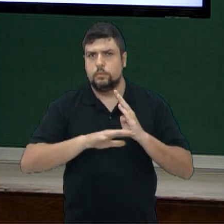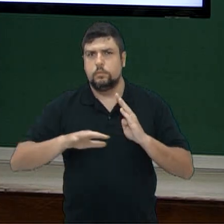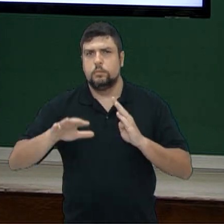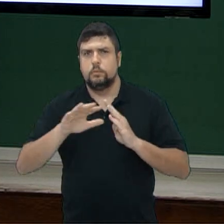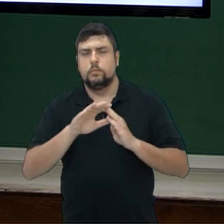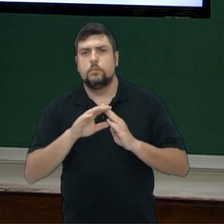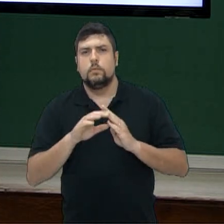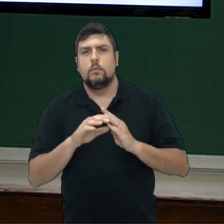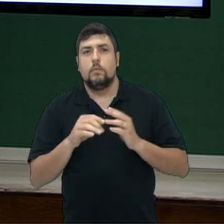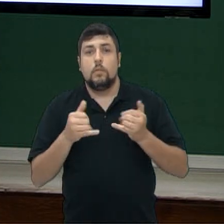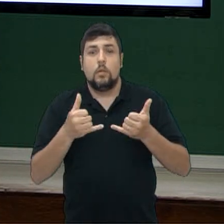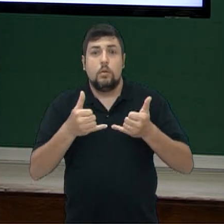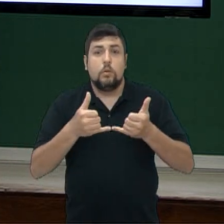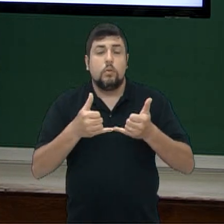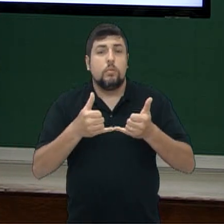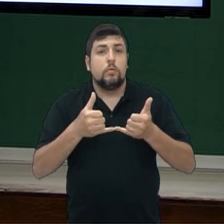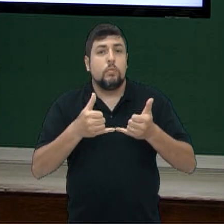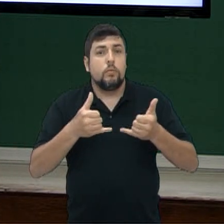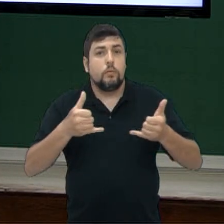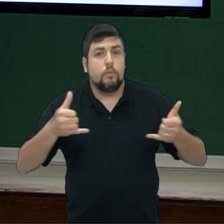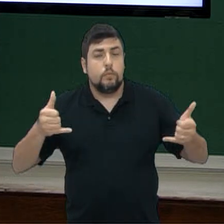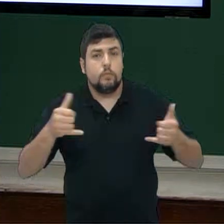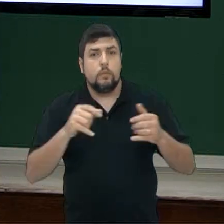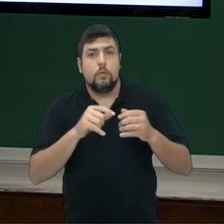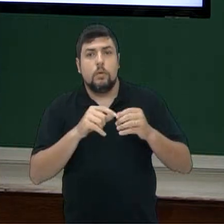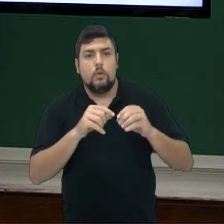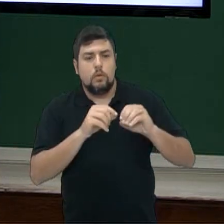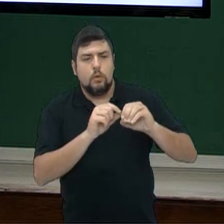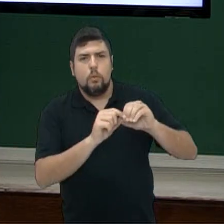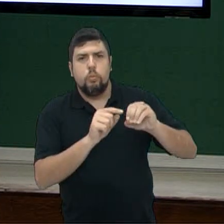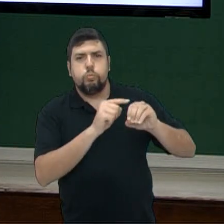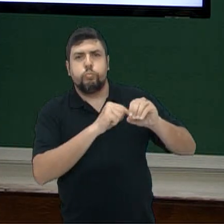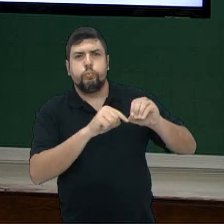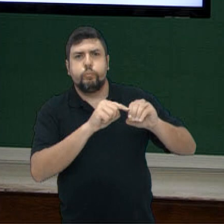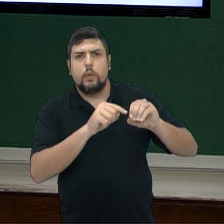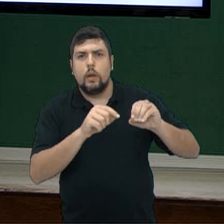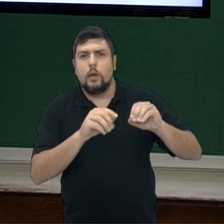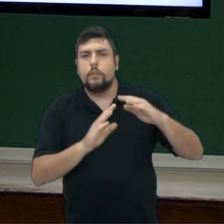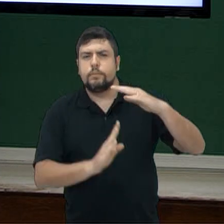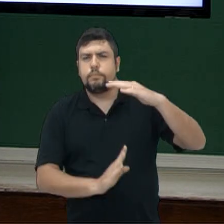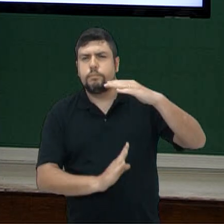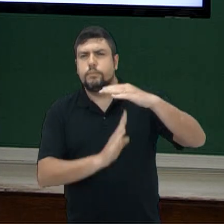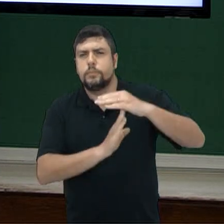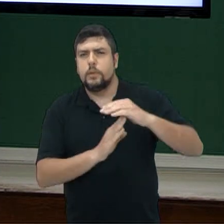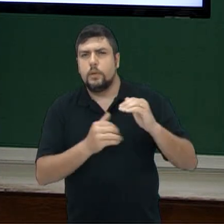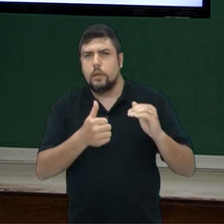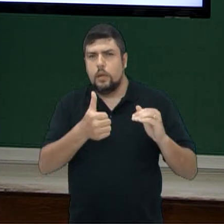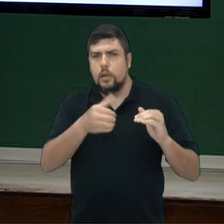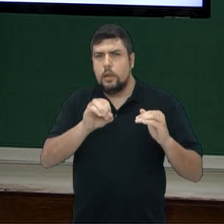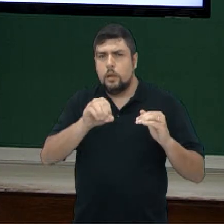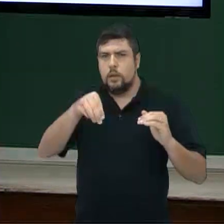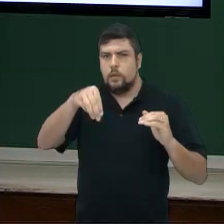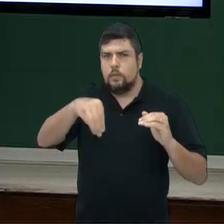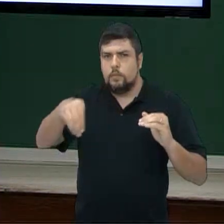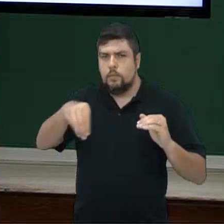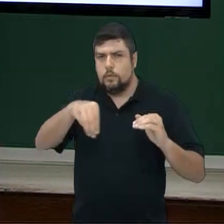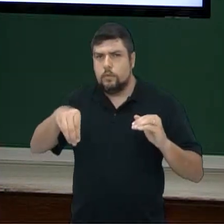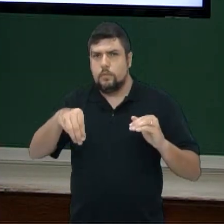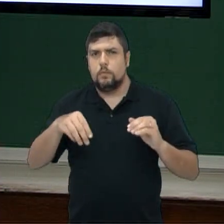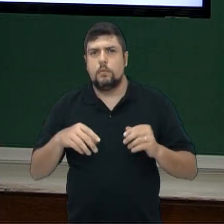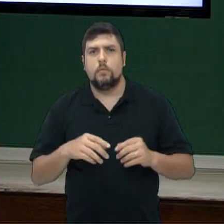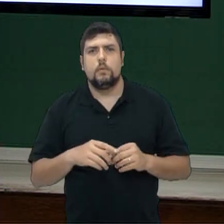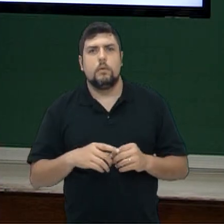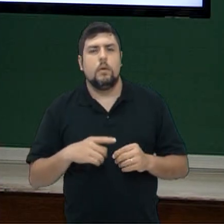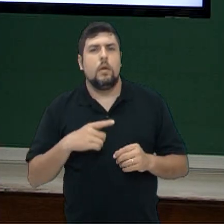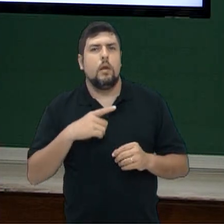a espessura máxima de uma residência seria 10 milímetros de fio, né? Porque existem